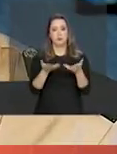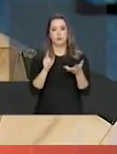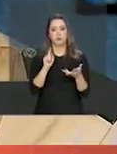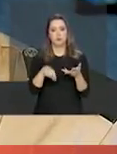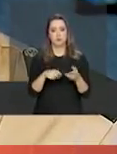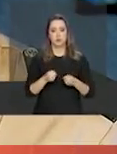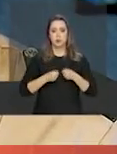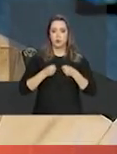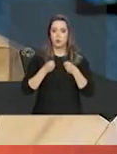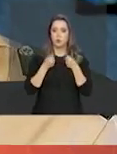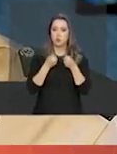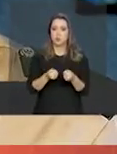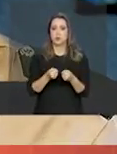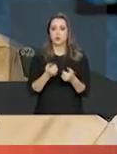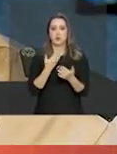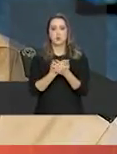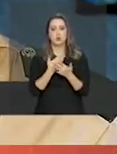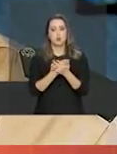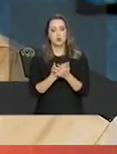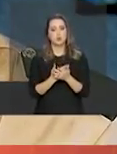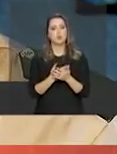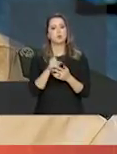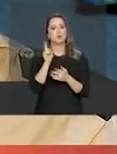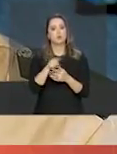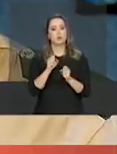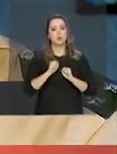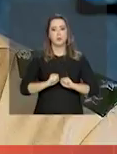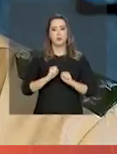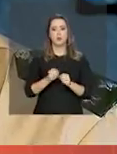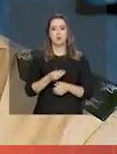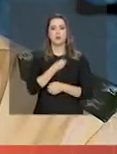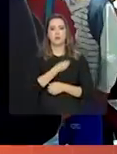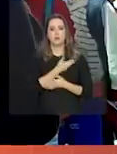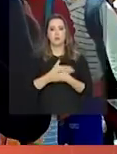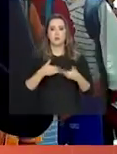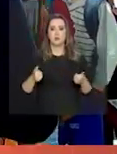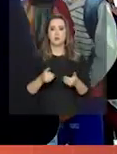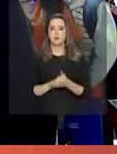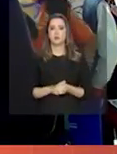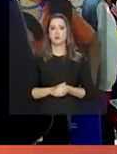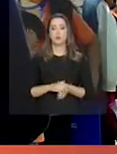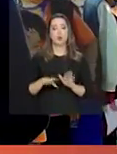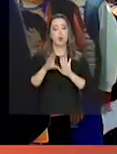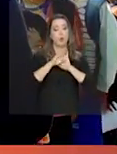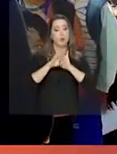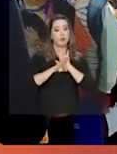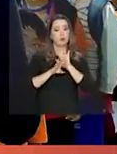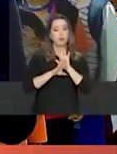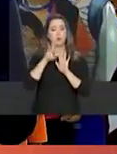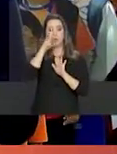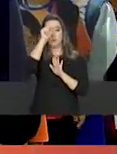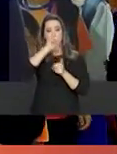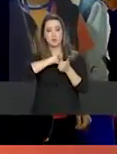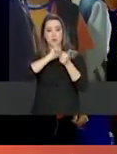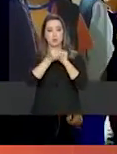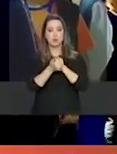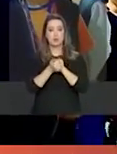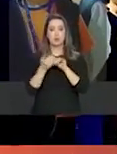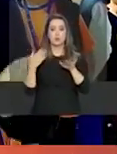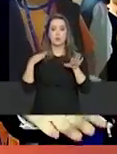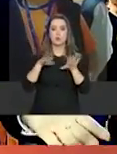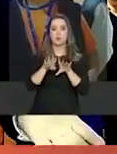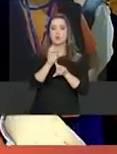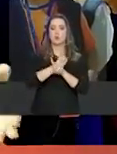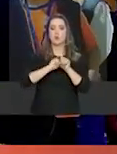com esforço, com estudo, com dedicação, ela pode ter uma vida muito melhor. O programa Força no Esporte de Inclusão Social dos